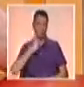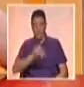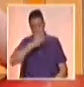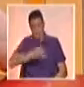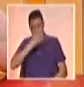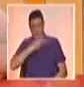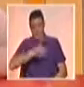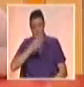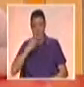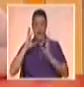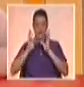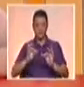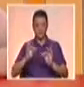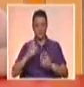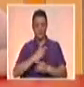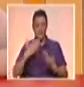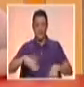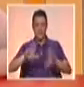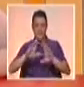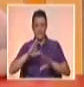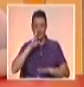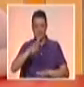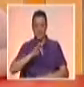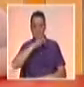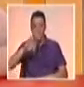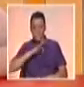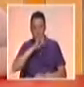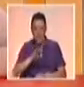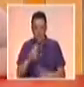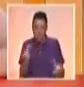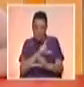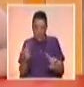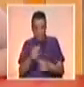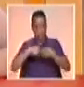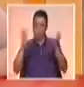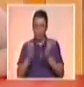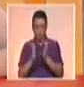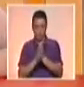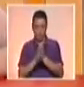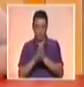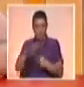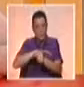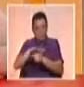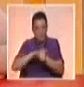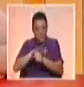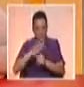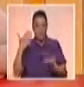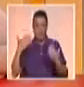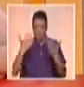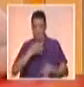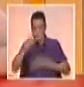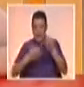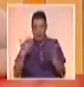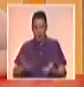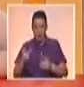falasse, literalmente. Portanto, estamos a falar das escolas ou contexto familiar? Vocais. Estamos a falar um pouco de tudo. Nós estamos a falar de agora, isto são